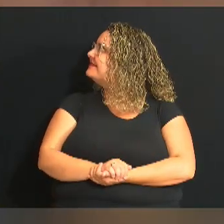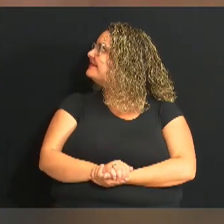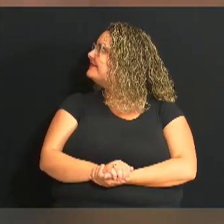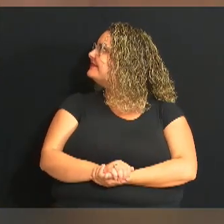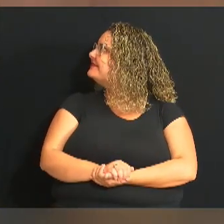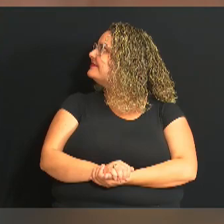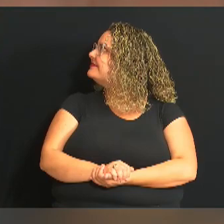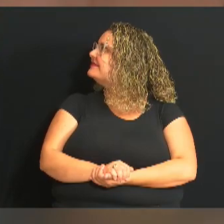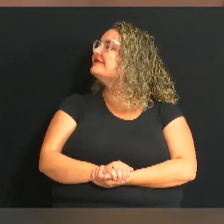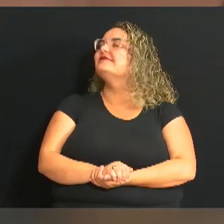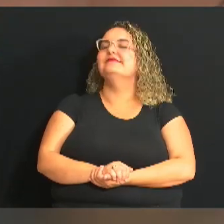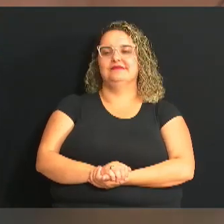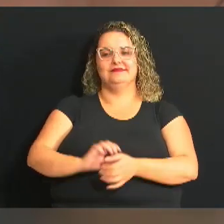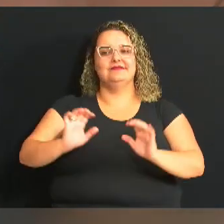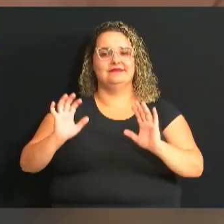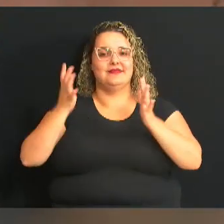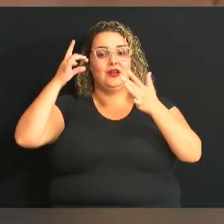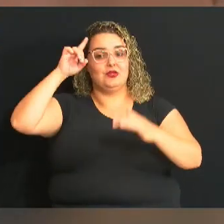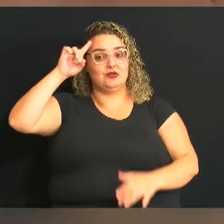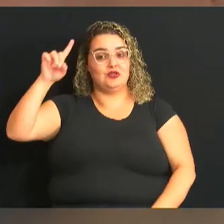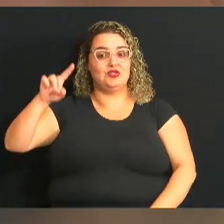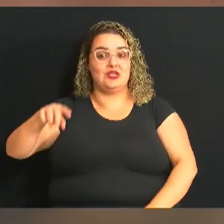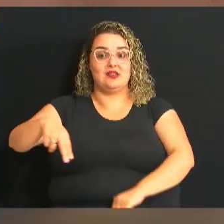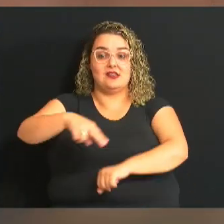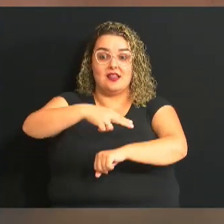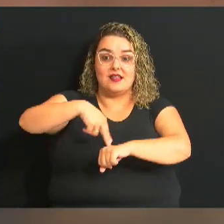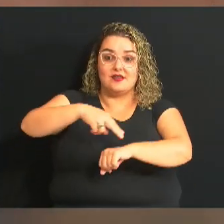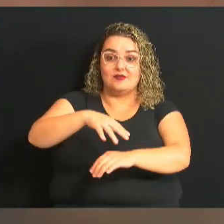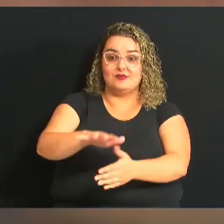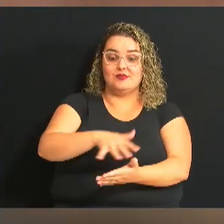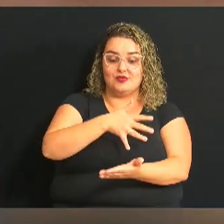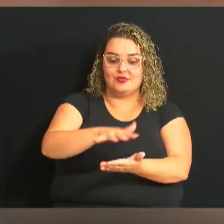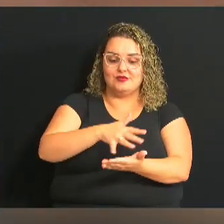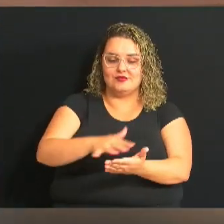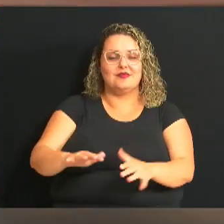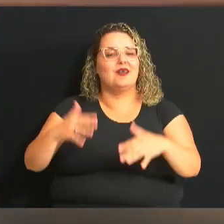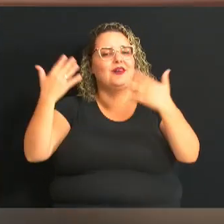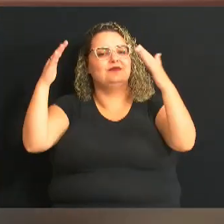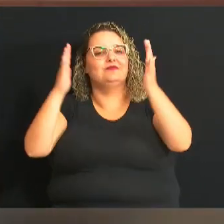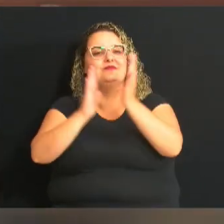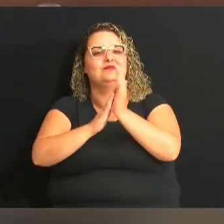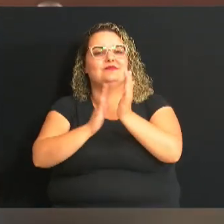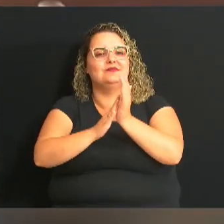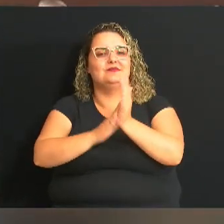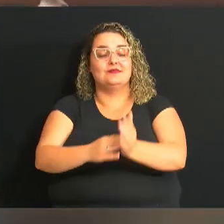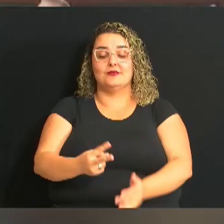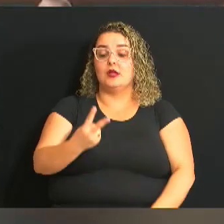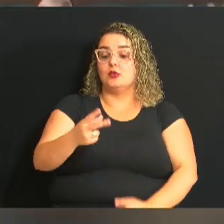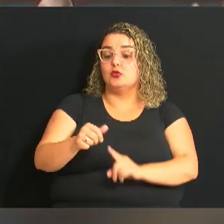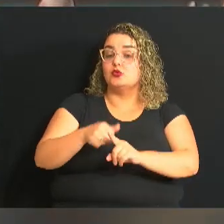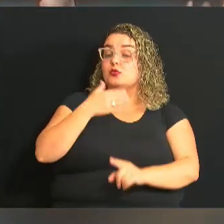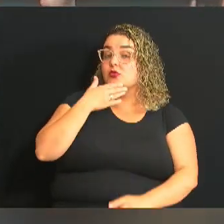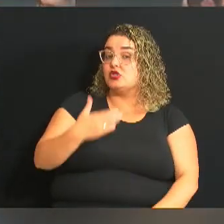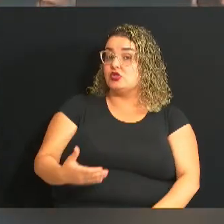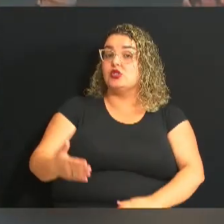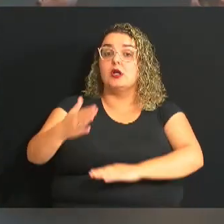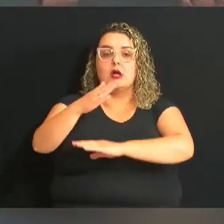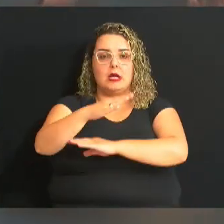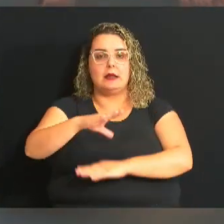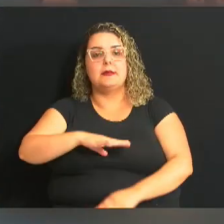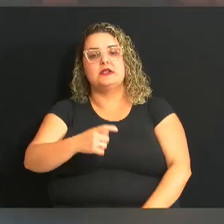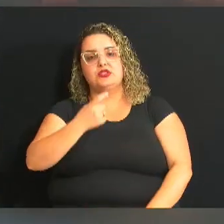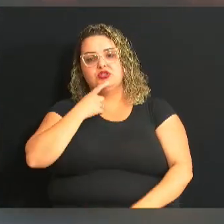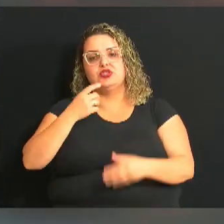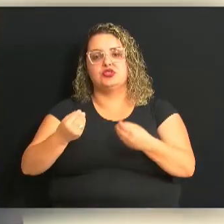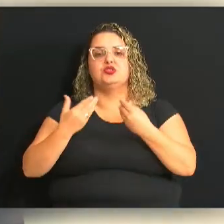Para celebrar o Dia Nacional do Samba, comemorado oficialmente em 2 de dezembro, a Câmara de Campinas entregou o